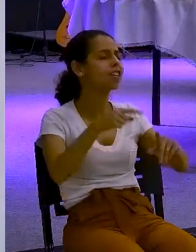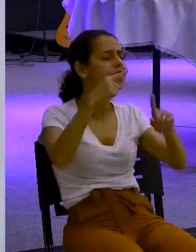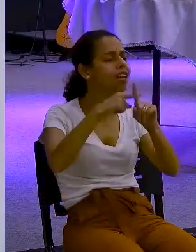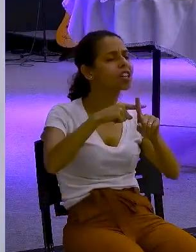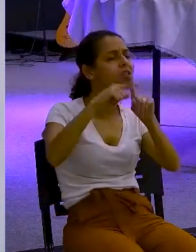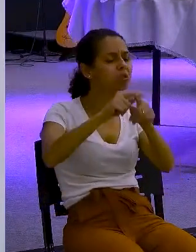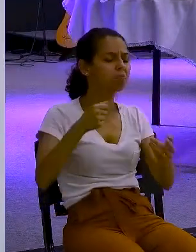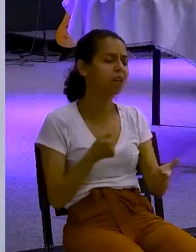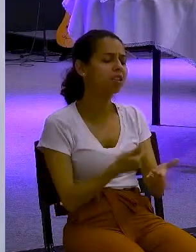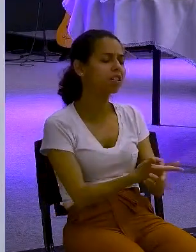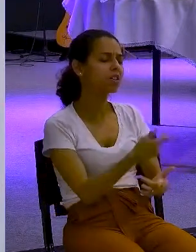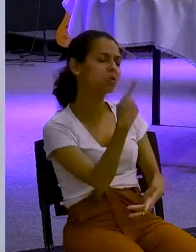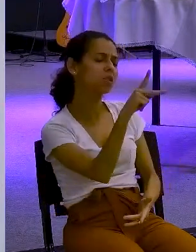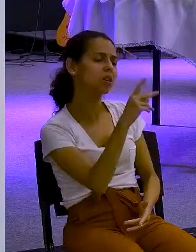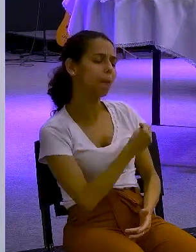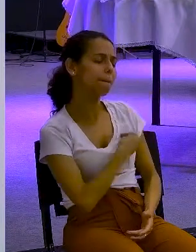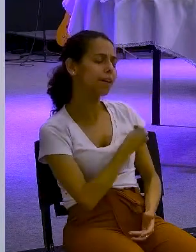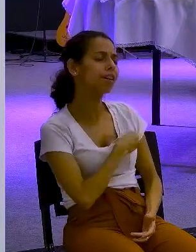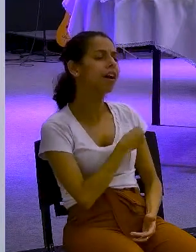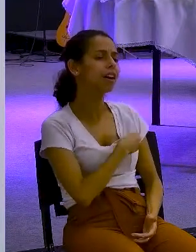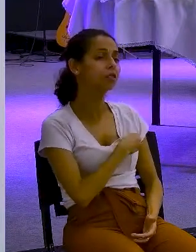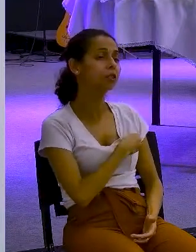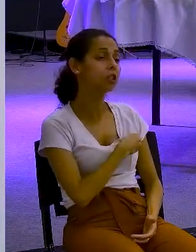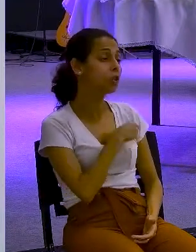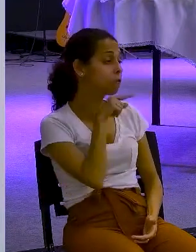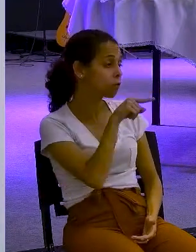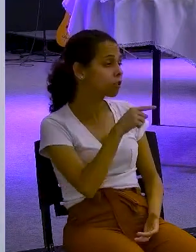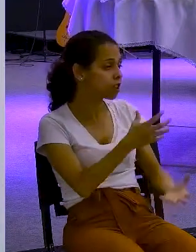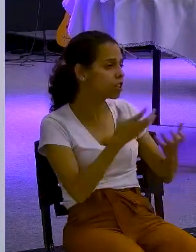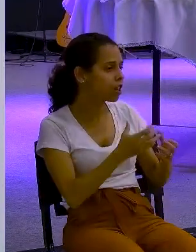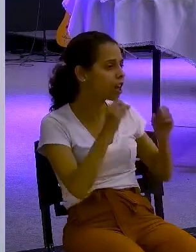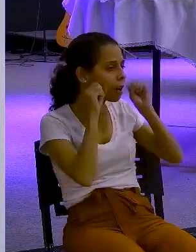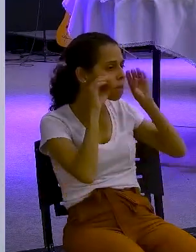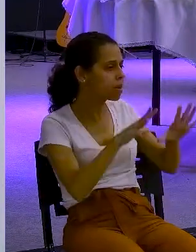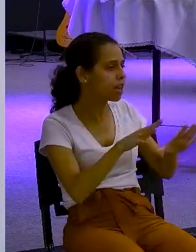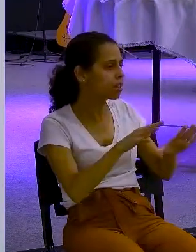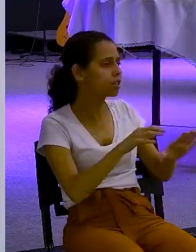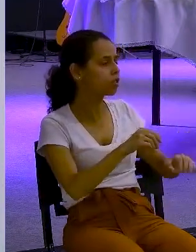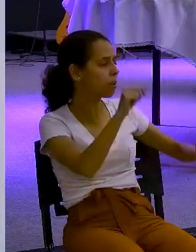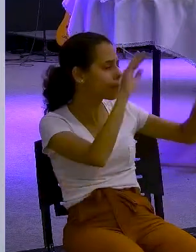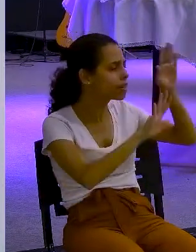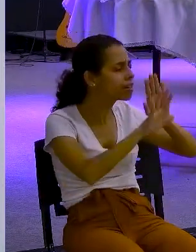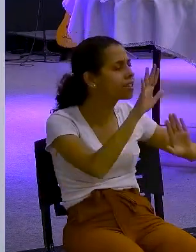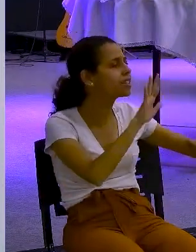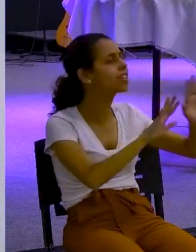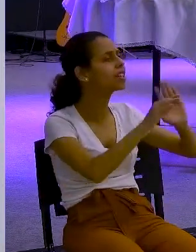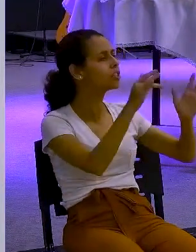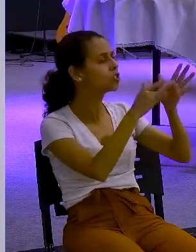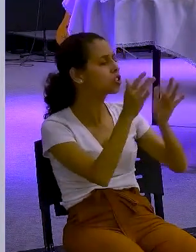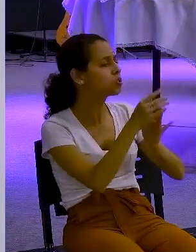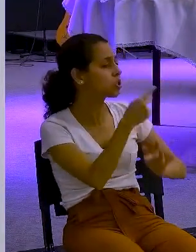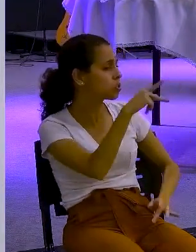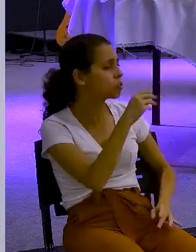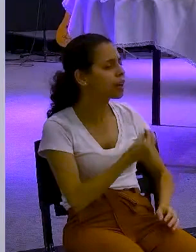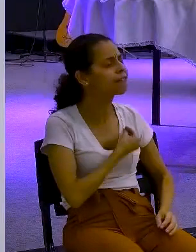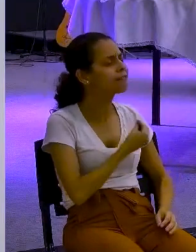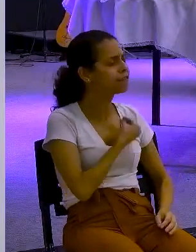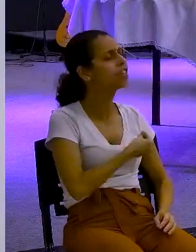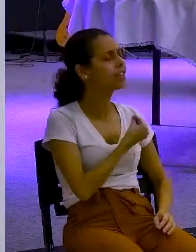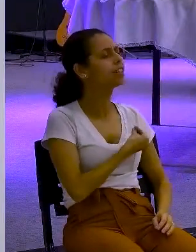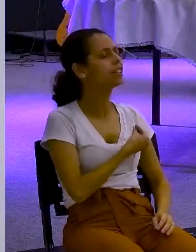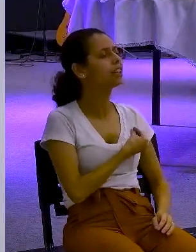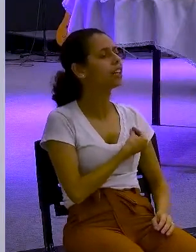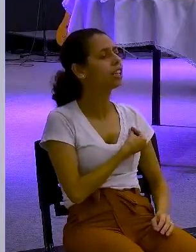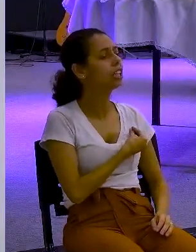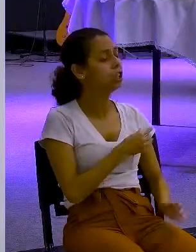se você quer ter esta bênção do Jesus presente em sua vida, o Jesus Salvador, o Jesus Senhor, o Jesus que